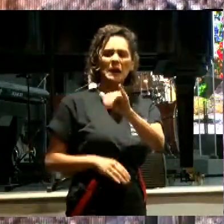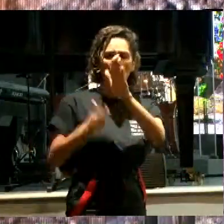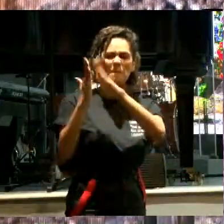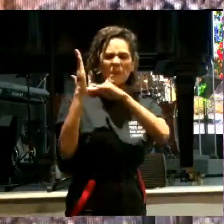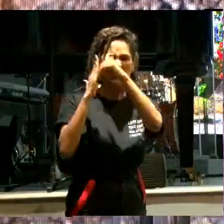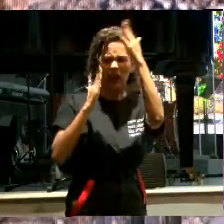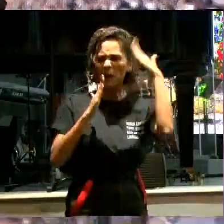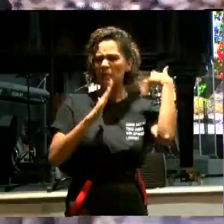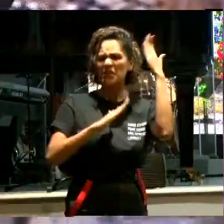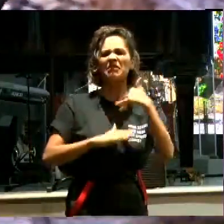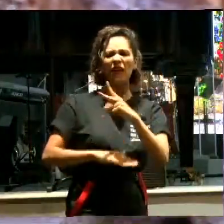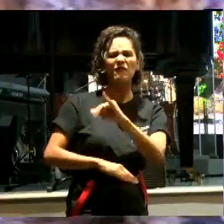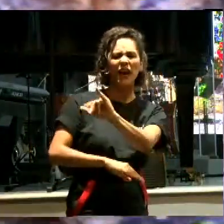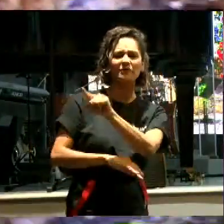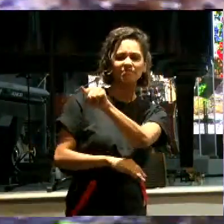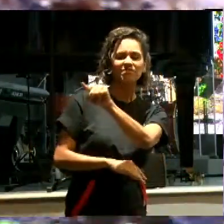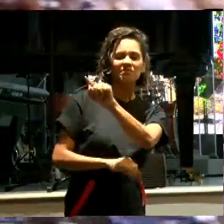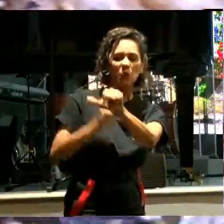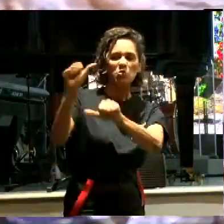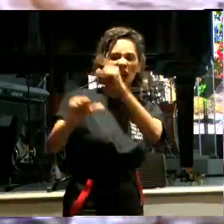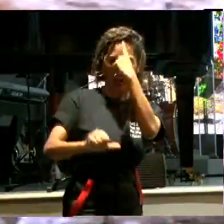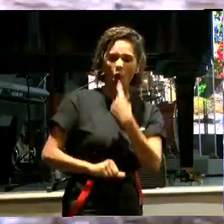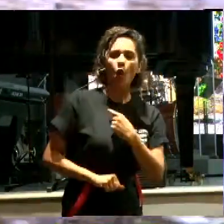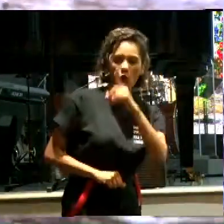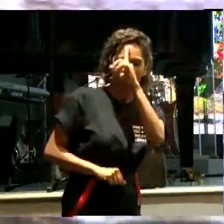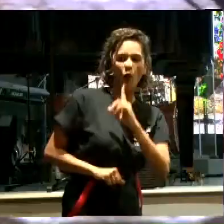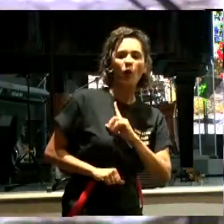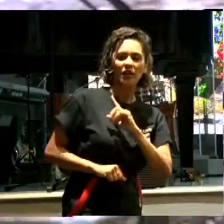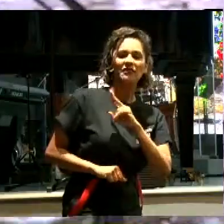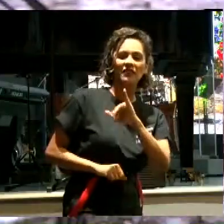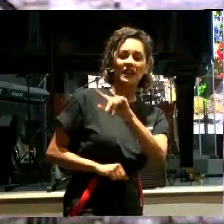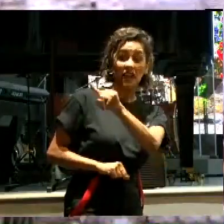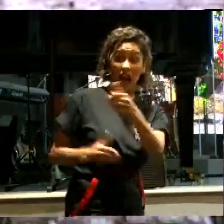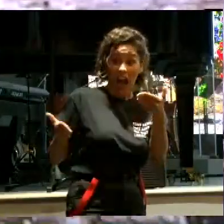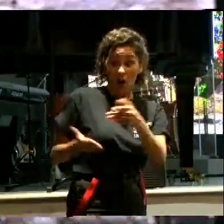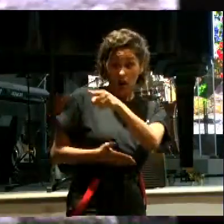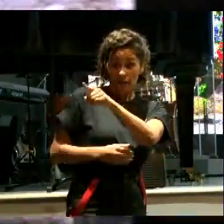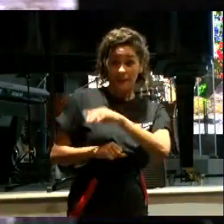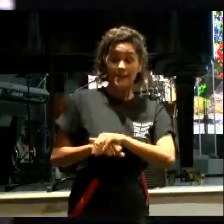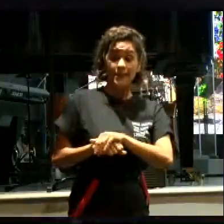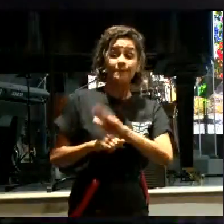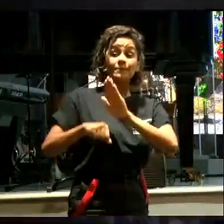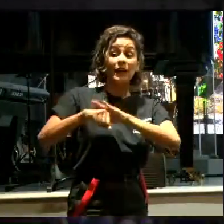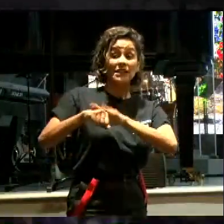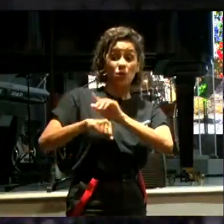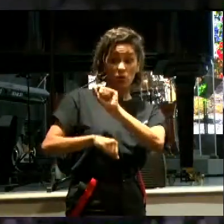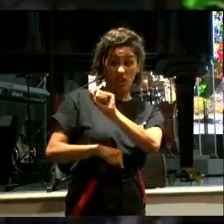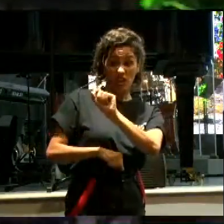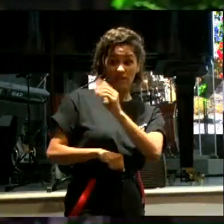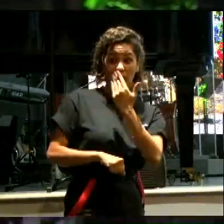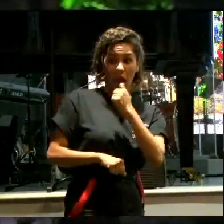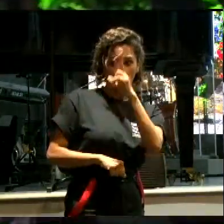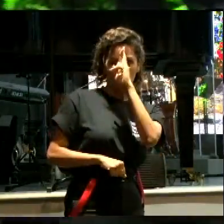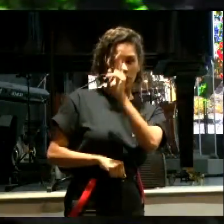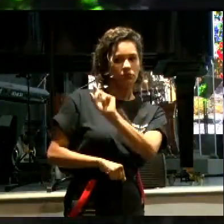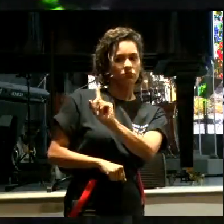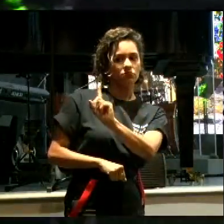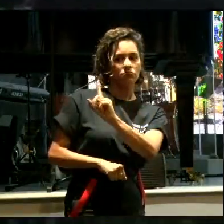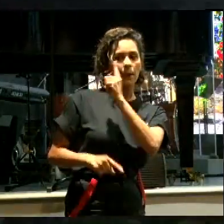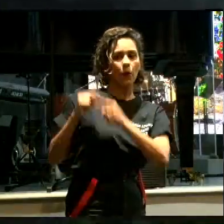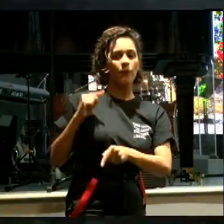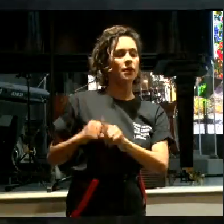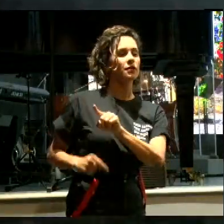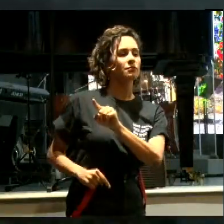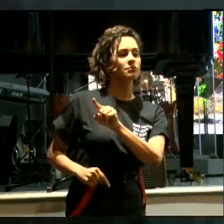agora, dieta. Você vai comer uma bolacha, água e sal e beber água. O almoço é